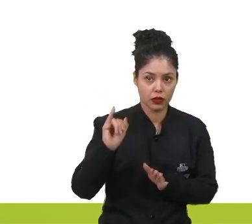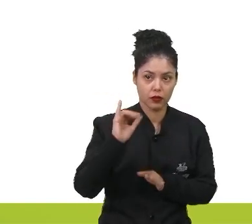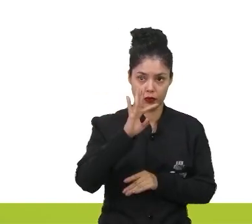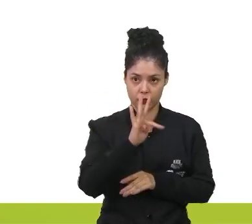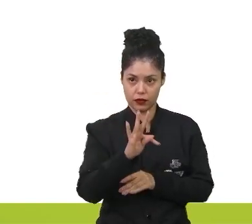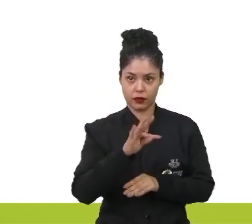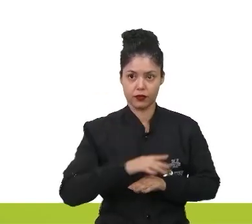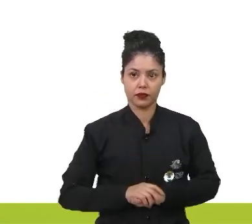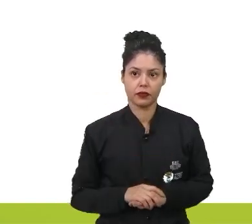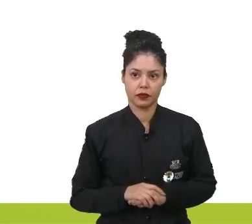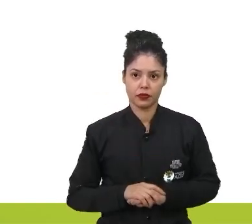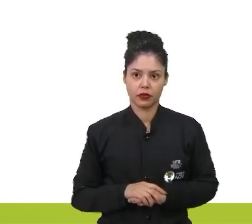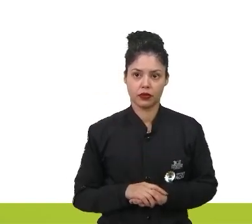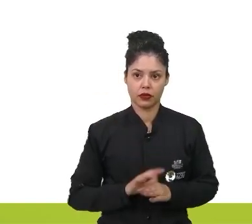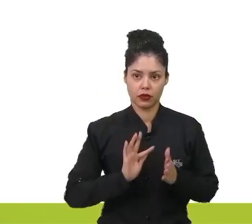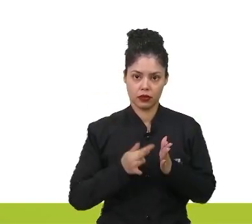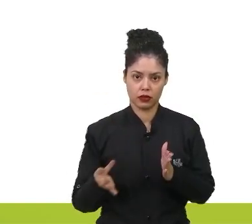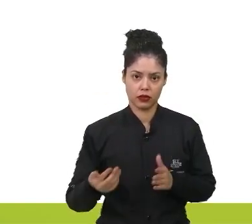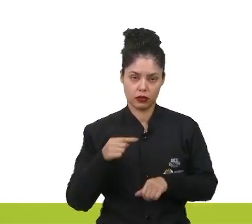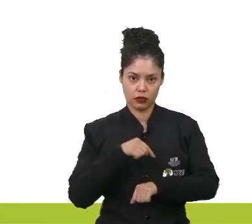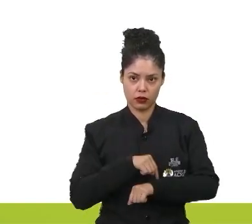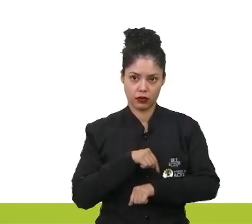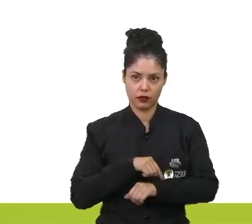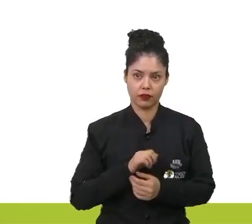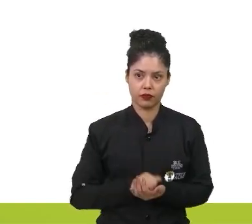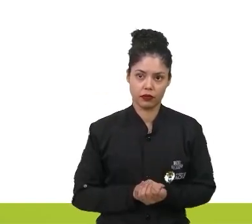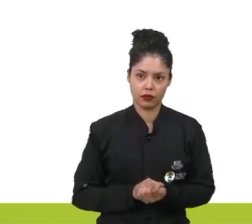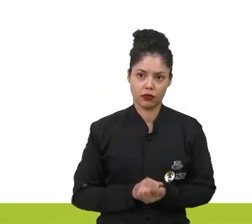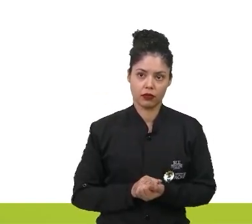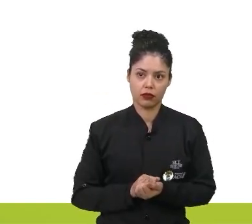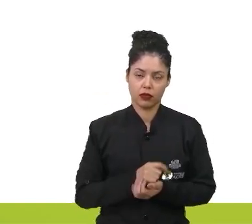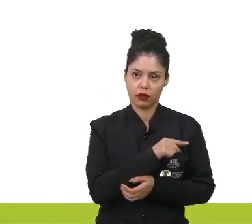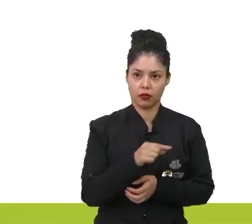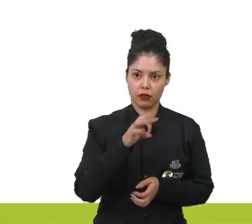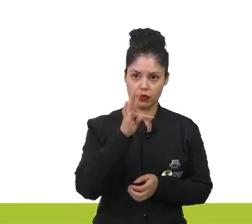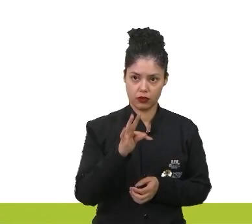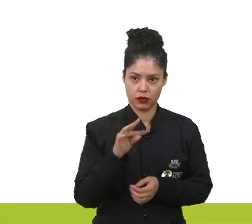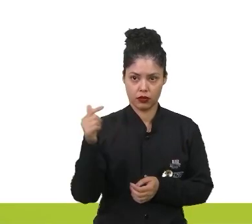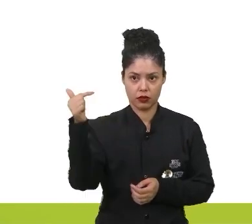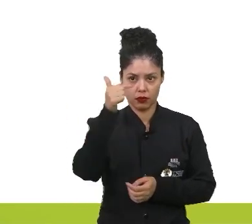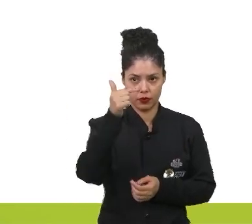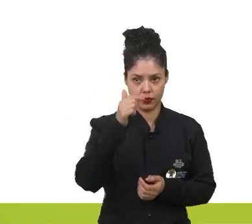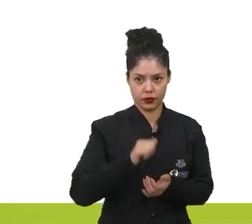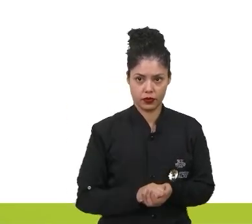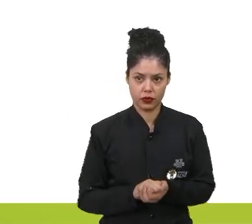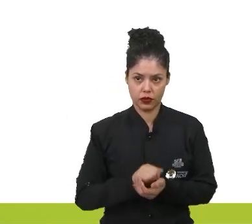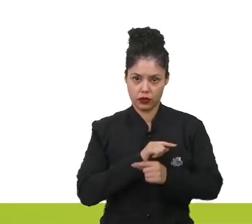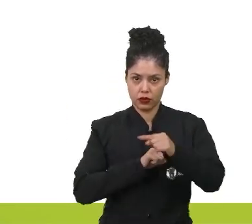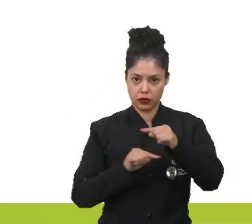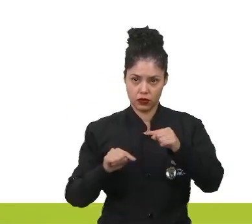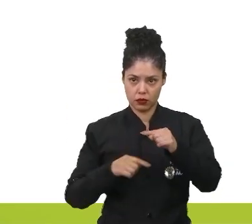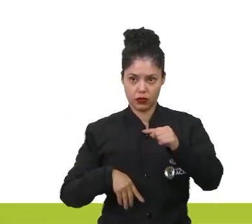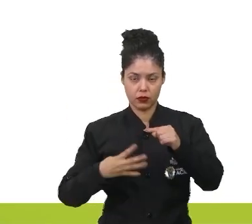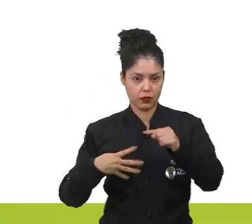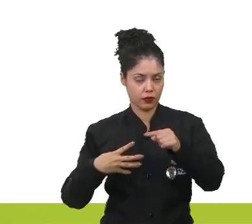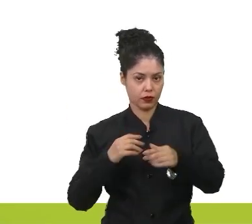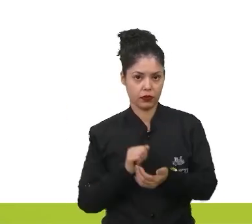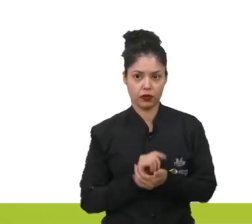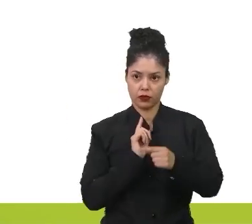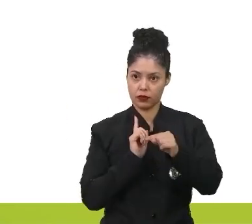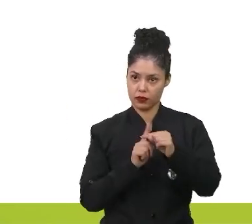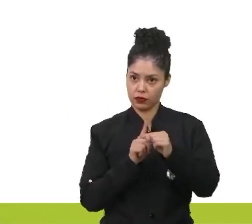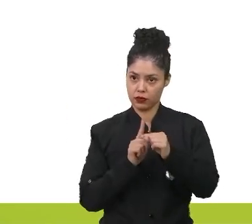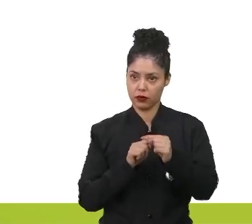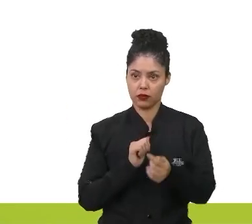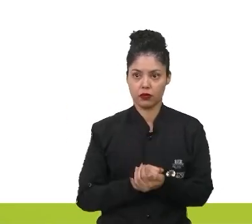né? Em função do tempo. Então eu tenho menos T ao quadrado sobre 4